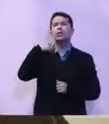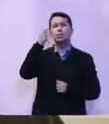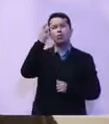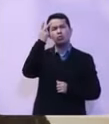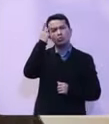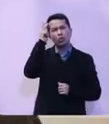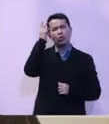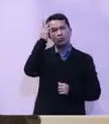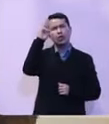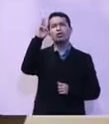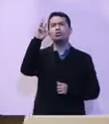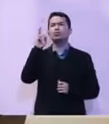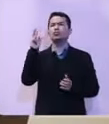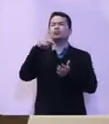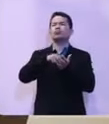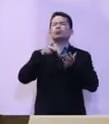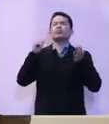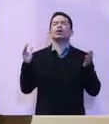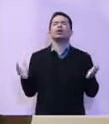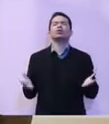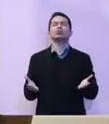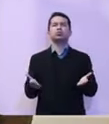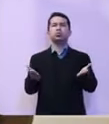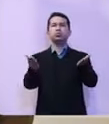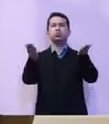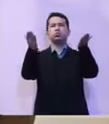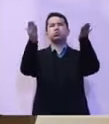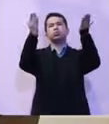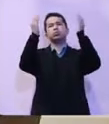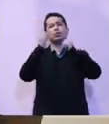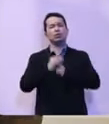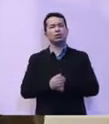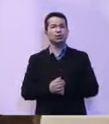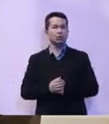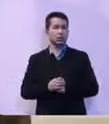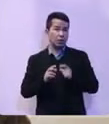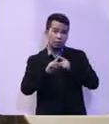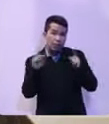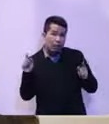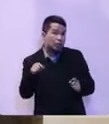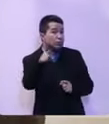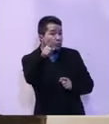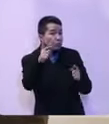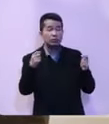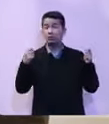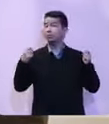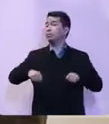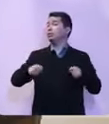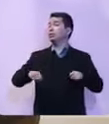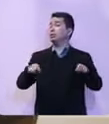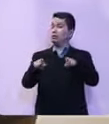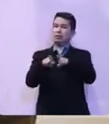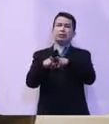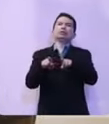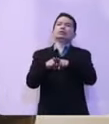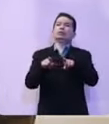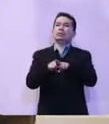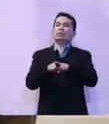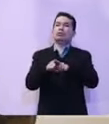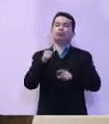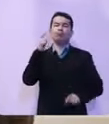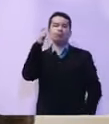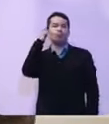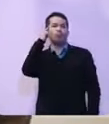de você assumir o lugar de direito que Deus preparou para você e dizer, de hoje em